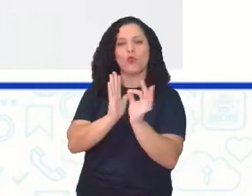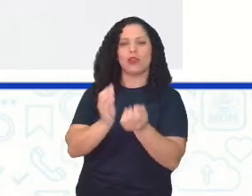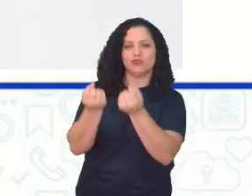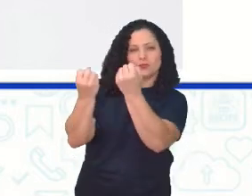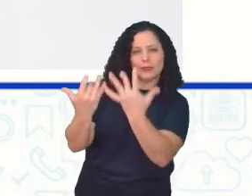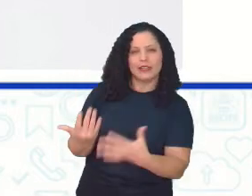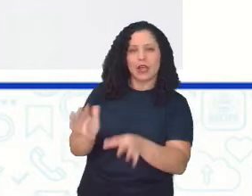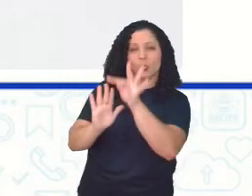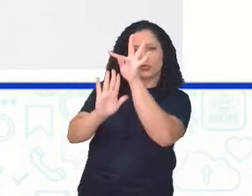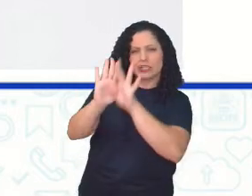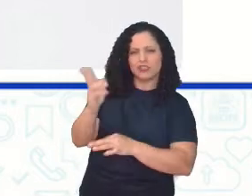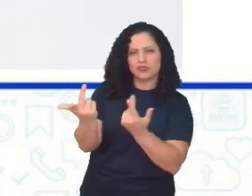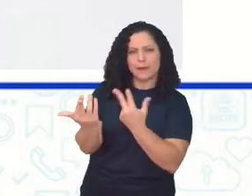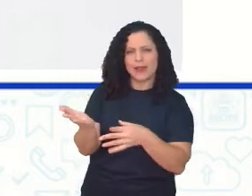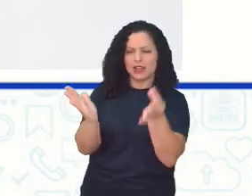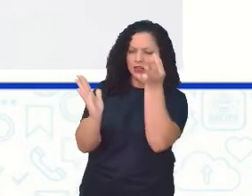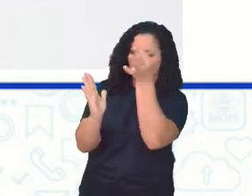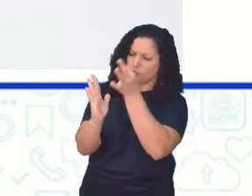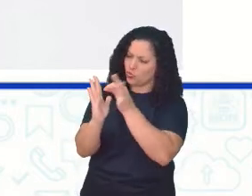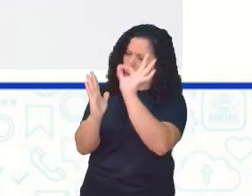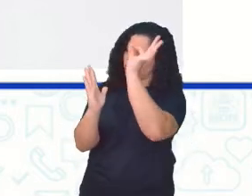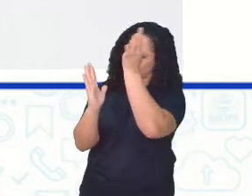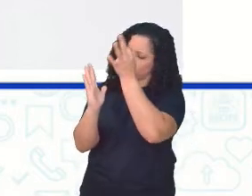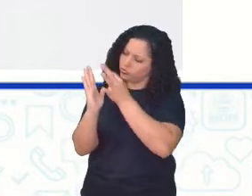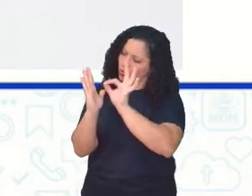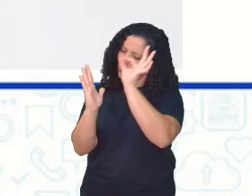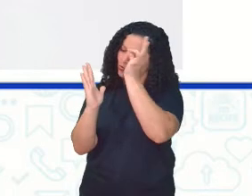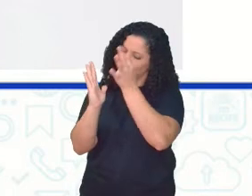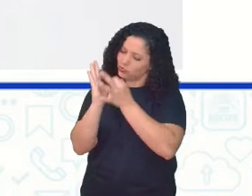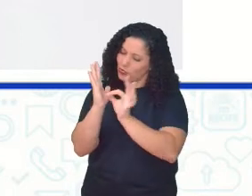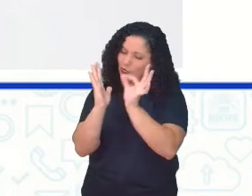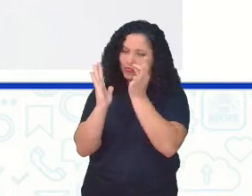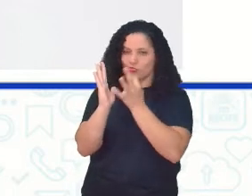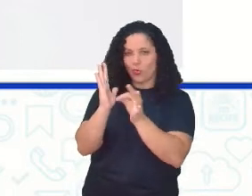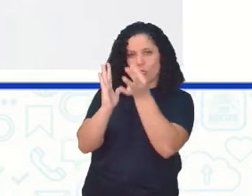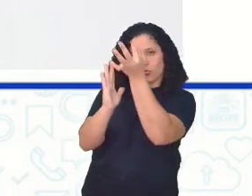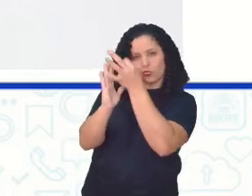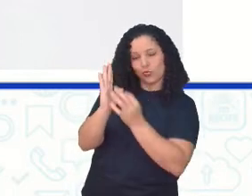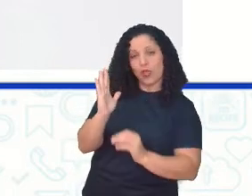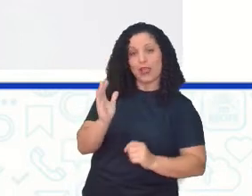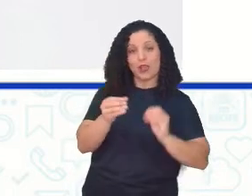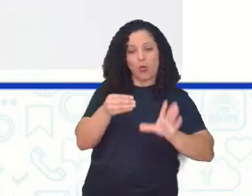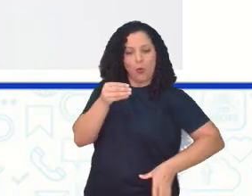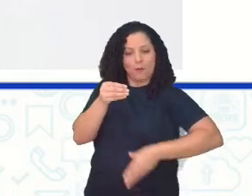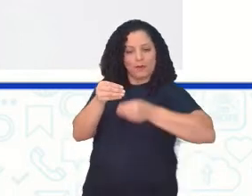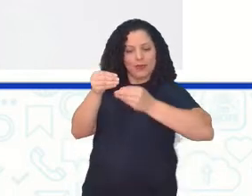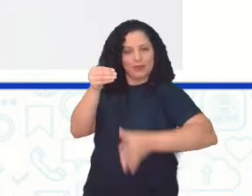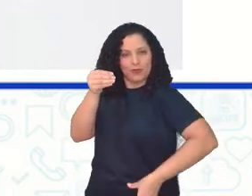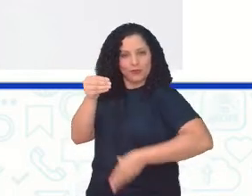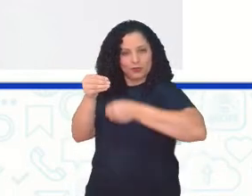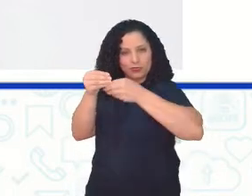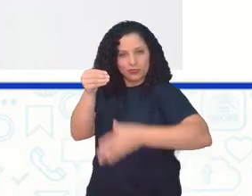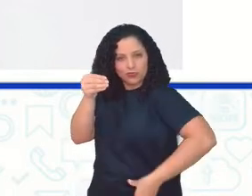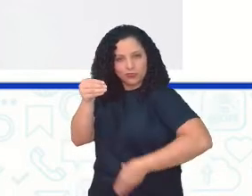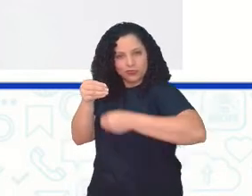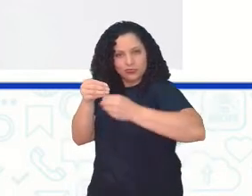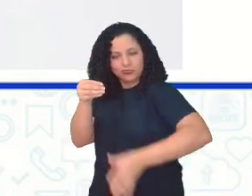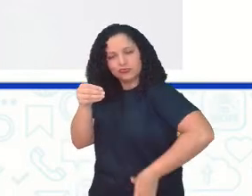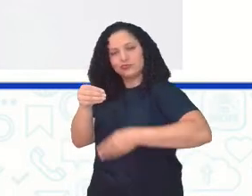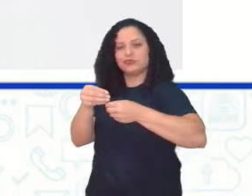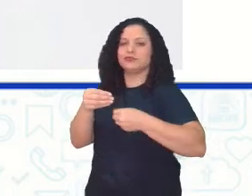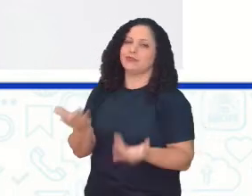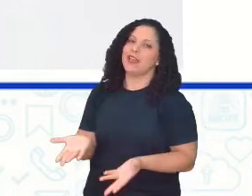a cada dia que vamos vivenciando, ela vai sendo acrescentado mais um quadradinho a essa coxa de